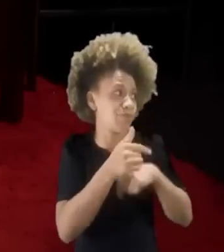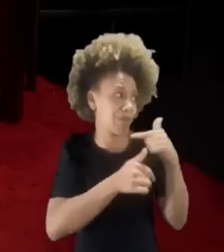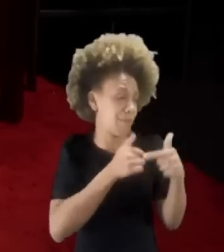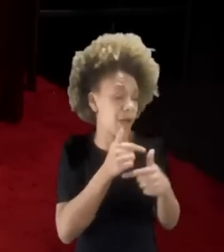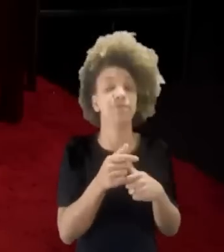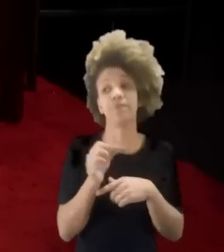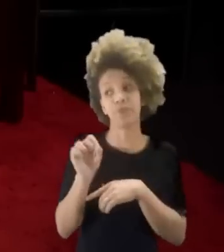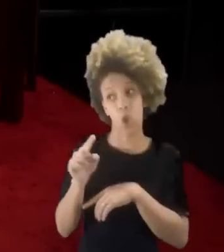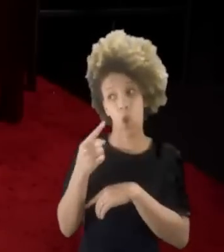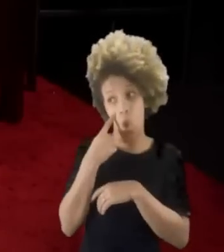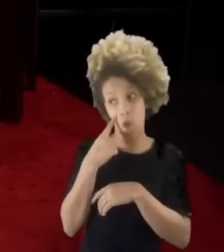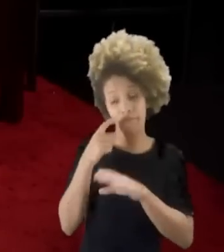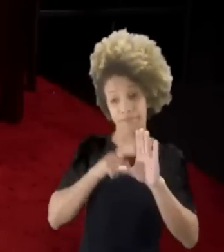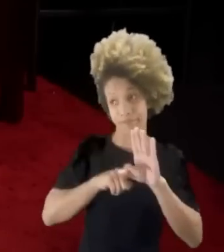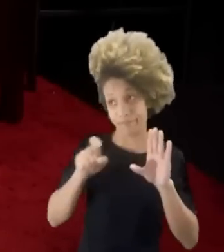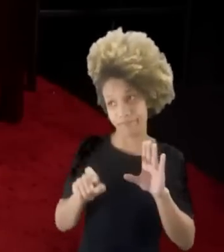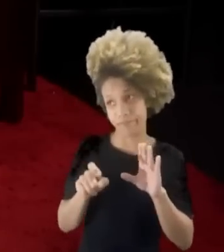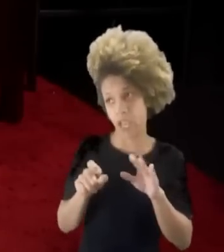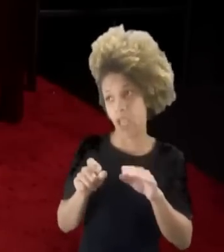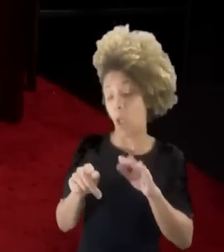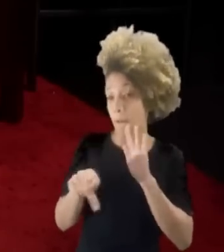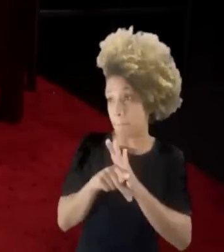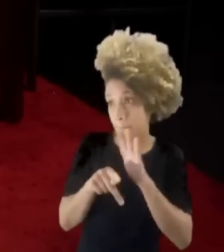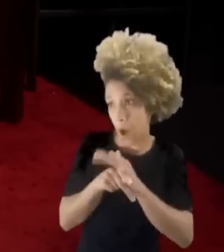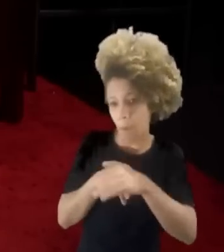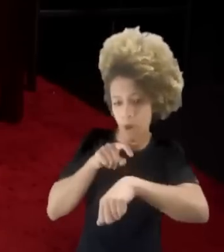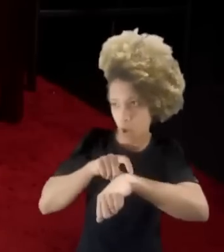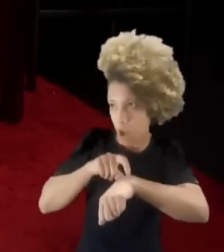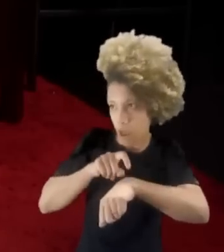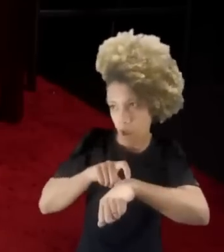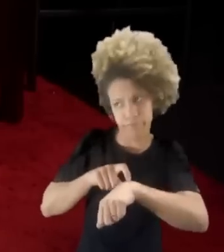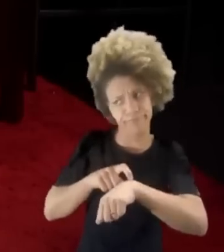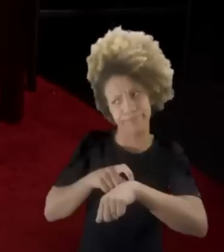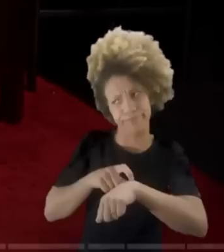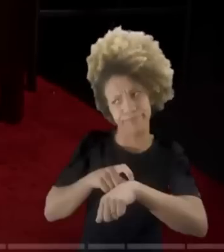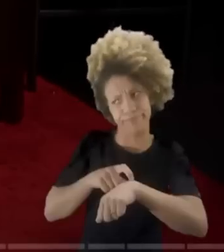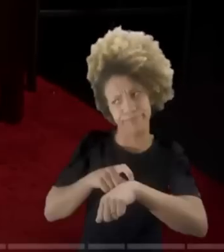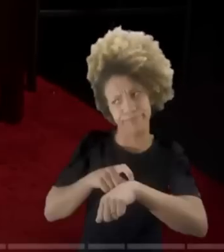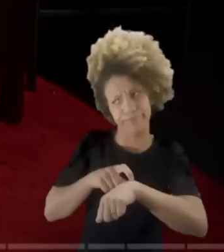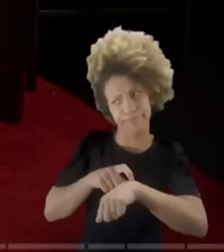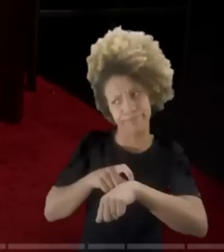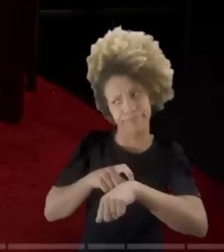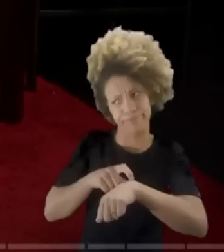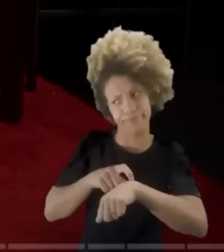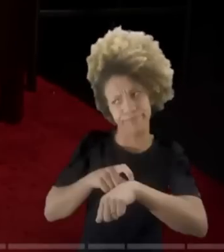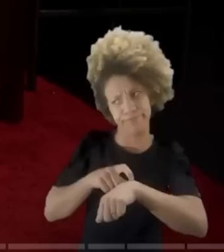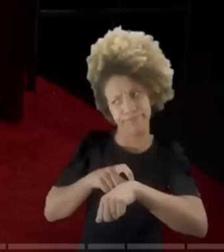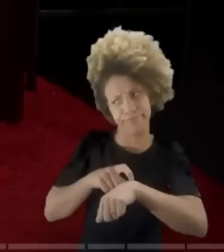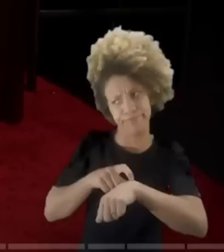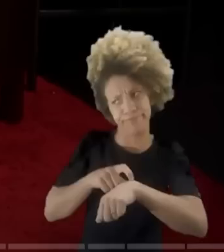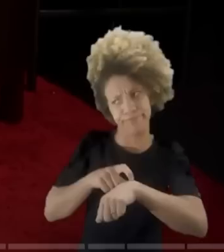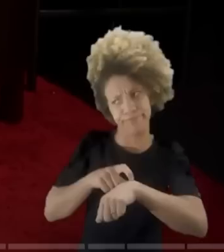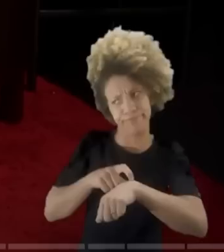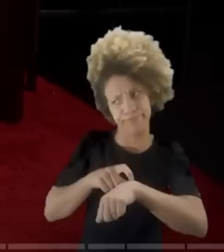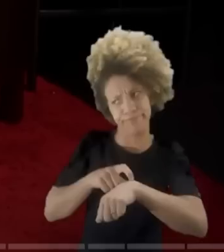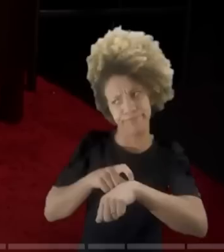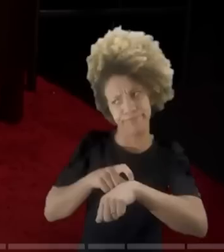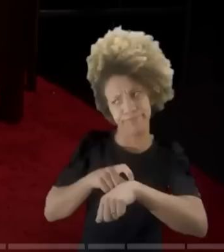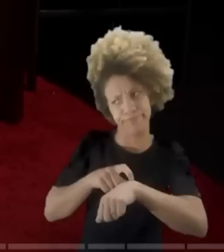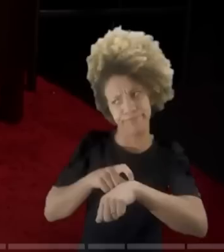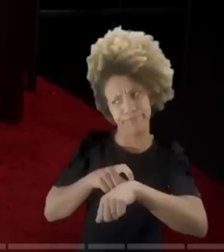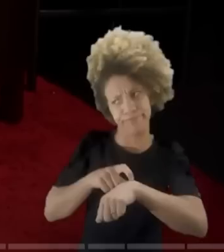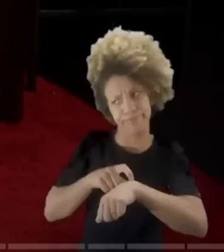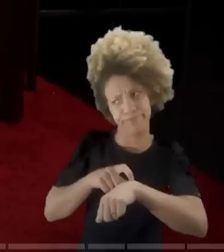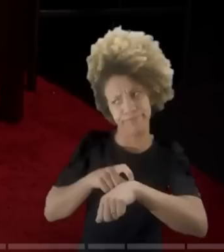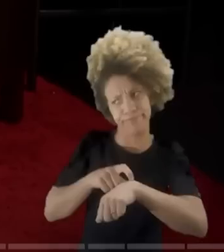uma ideia mano de que você é autônomo e você monta seu próprio horário isso é mentira tá ligado Olha aqui ó Eu solto amo desculpa